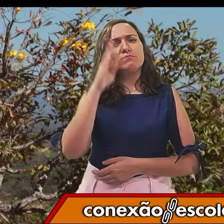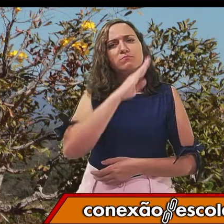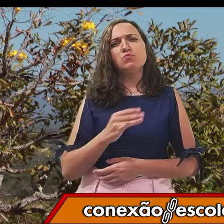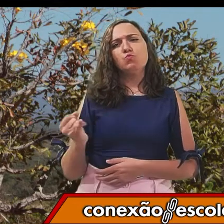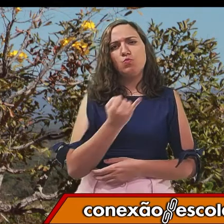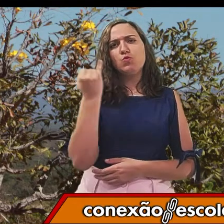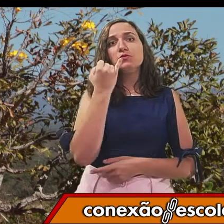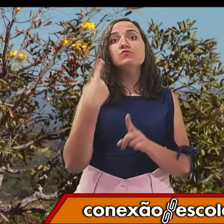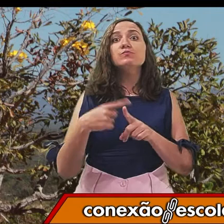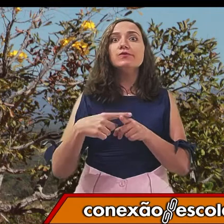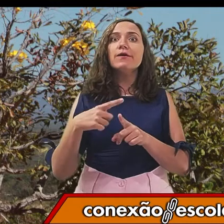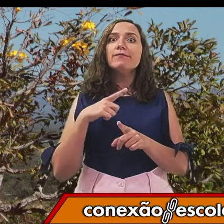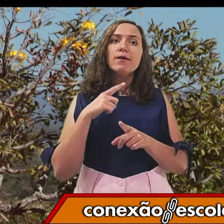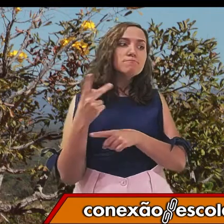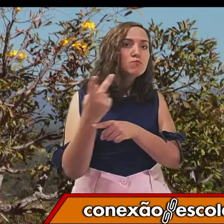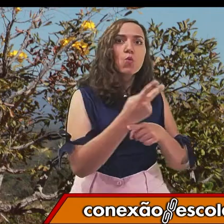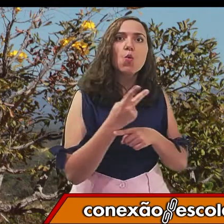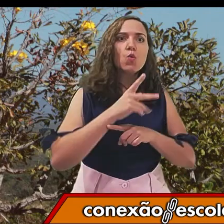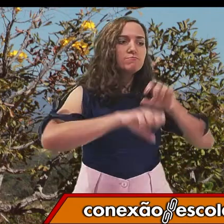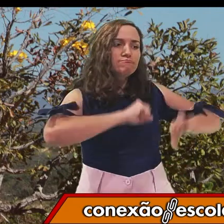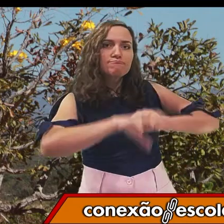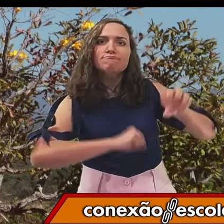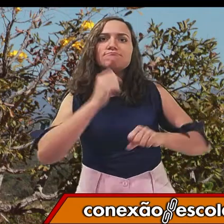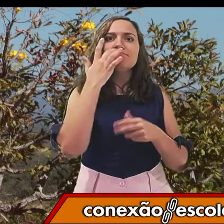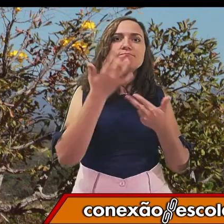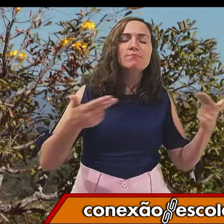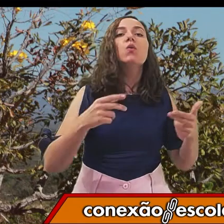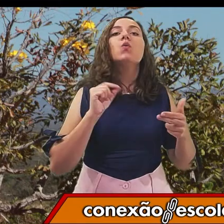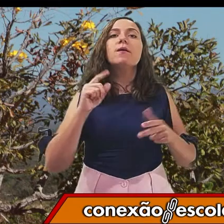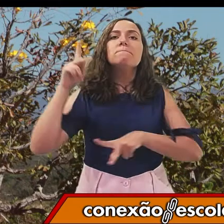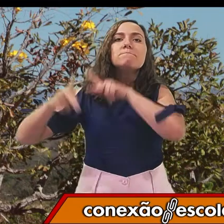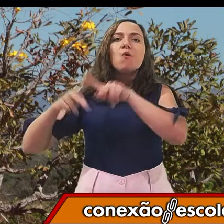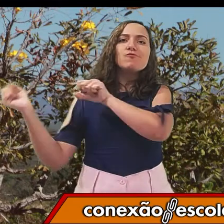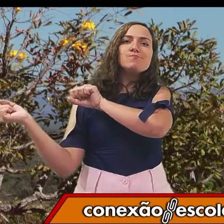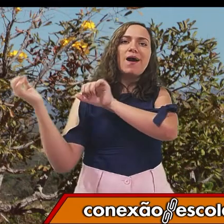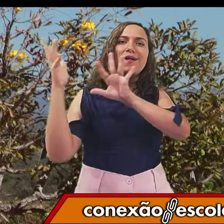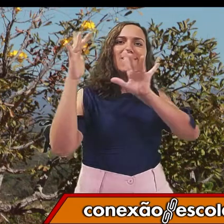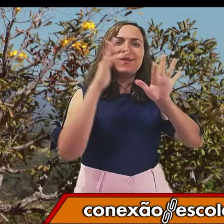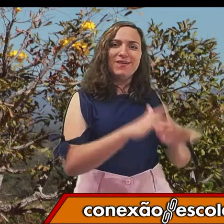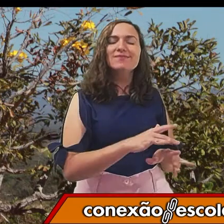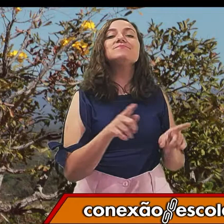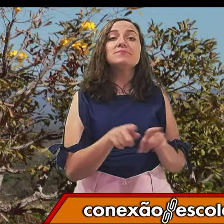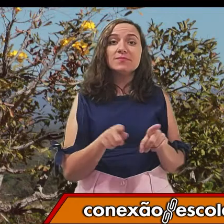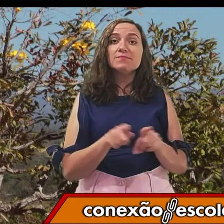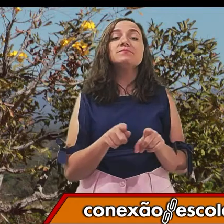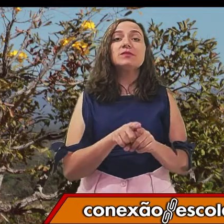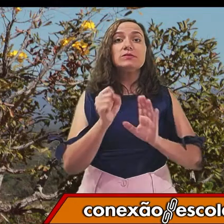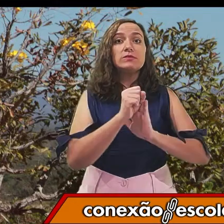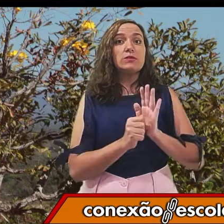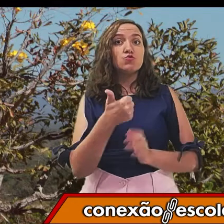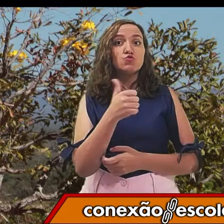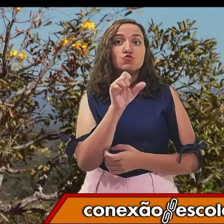por minérios contribuiu para a ocupação de território nacional. As entradas e as bandeiras no século XVIII